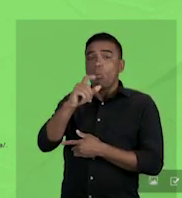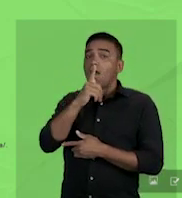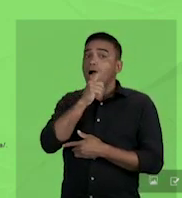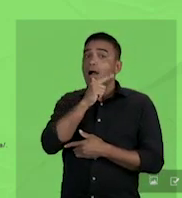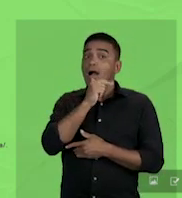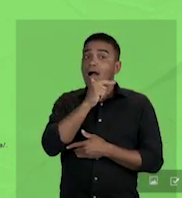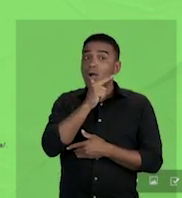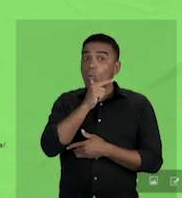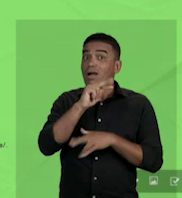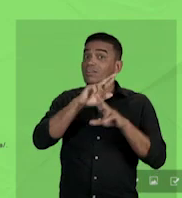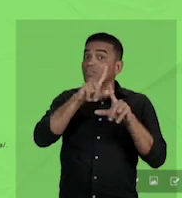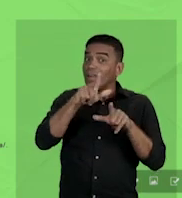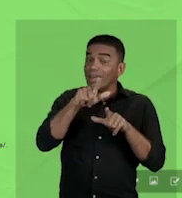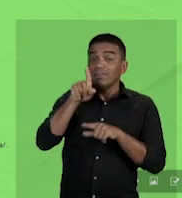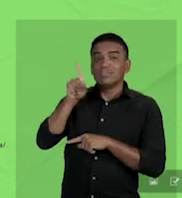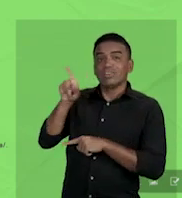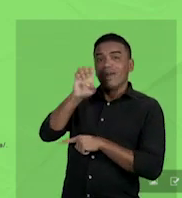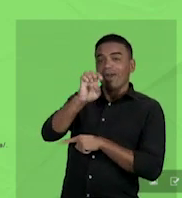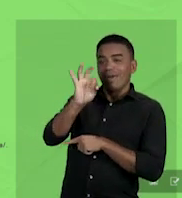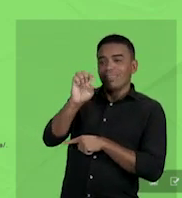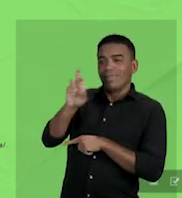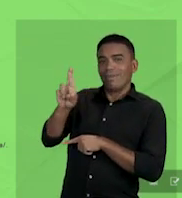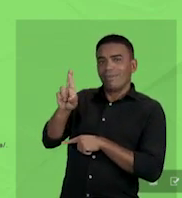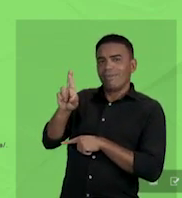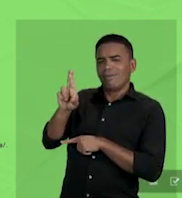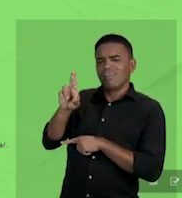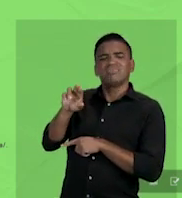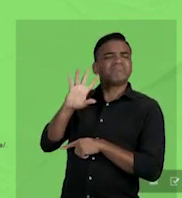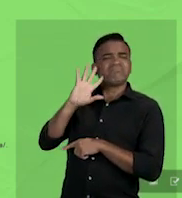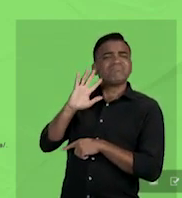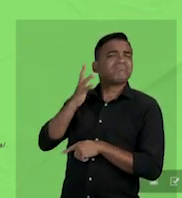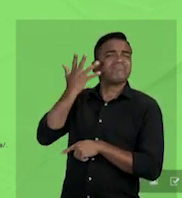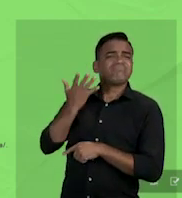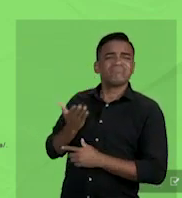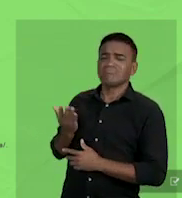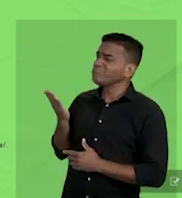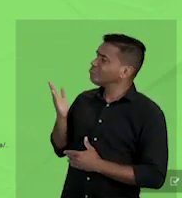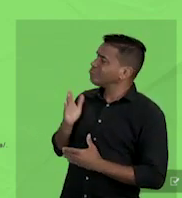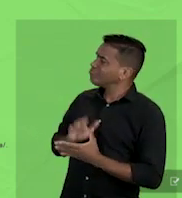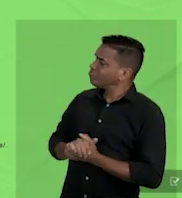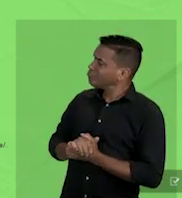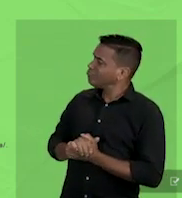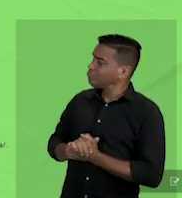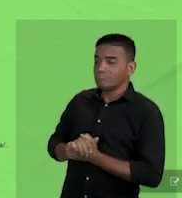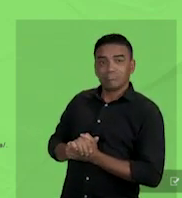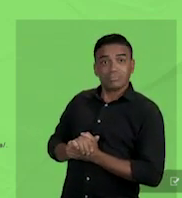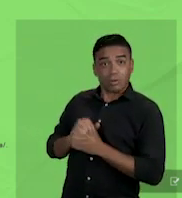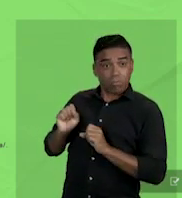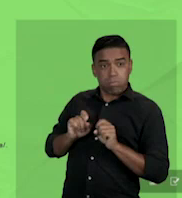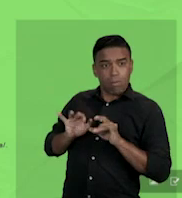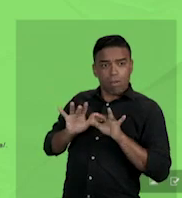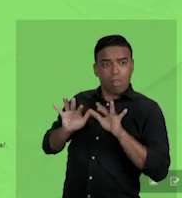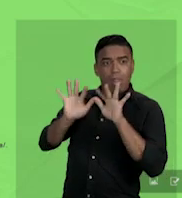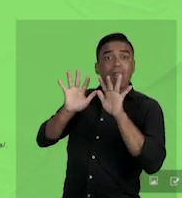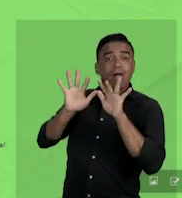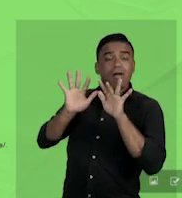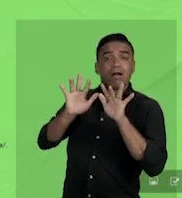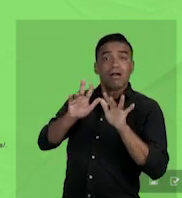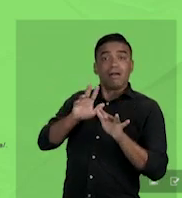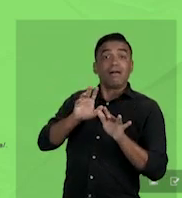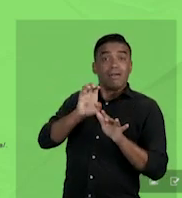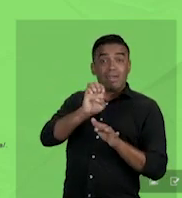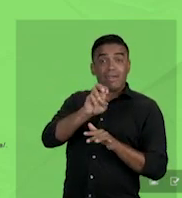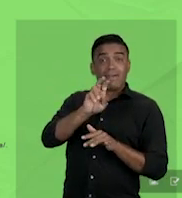é diferente da pressão do éter. O que aconteceu aqui? A evaporação é justamente o